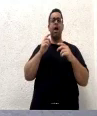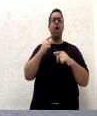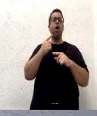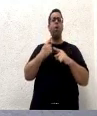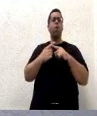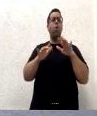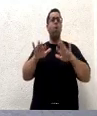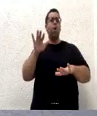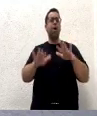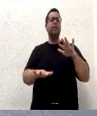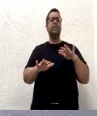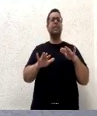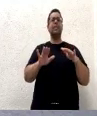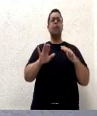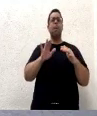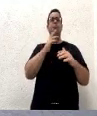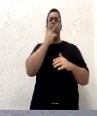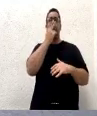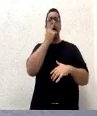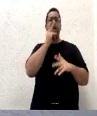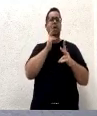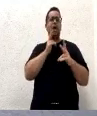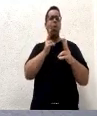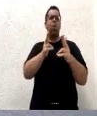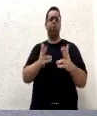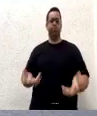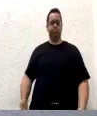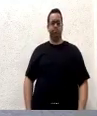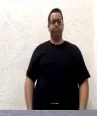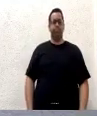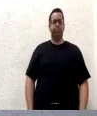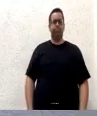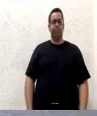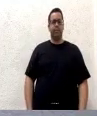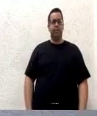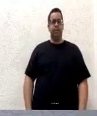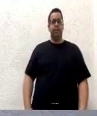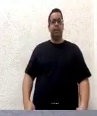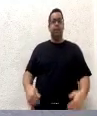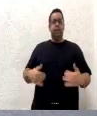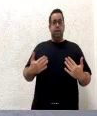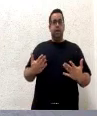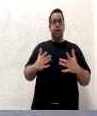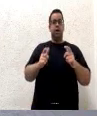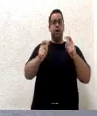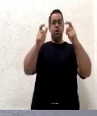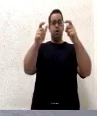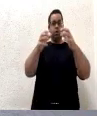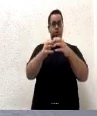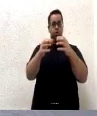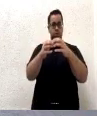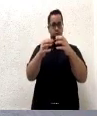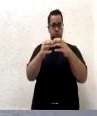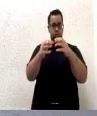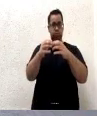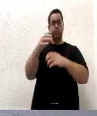oral? Soro via oral, endovenoso, o que for necessário. As unidades estão organizadas para fazer isso.